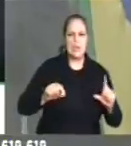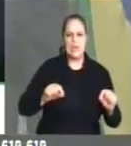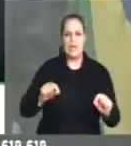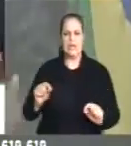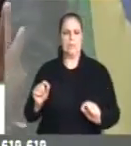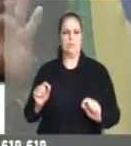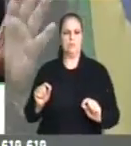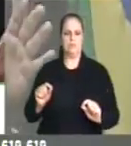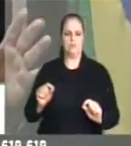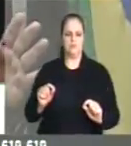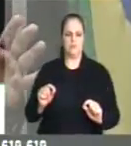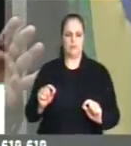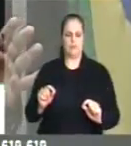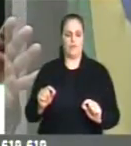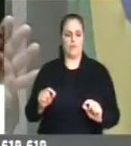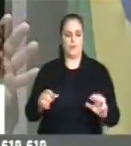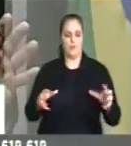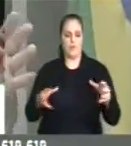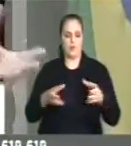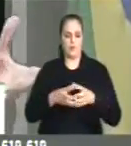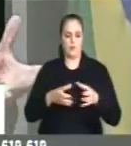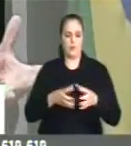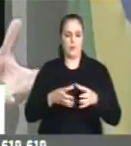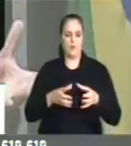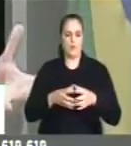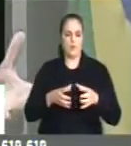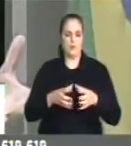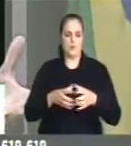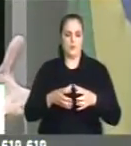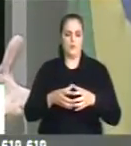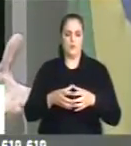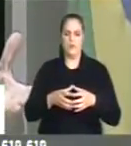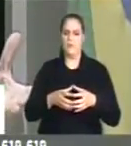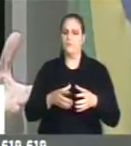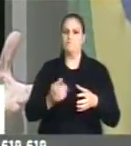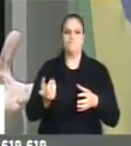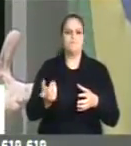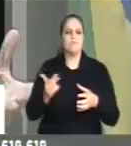A turma do Poá virou um mito.